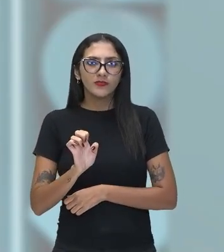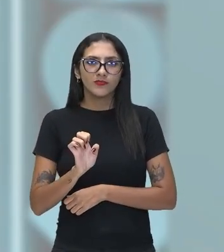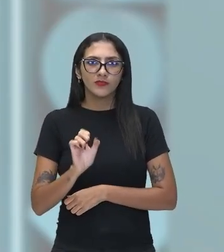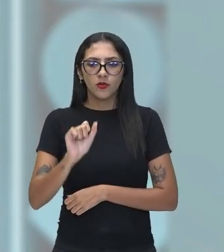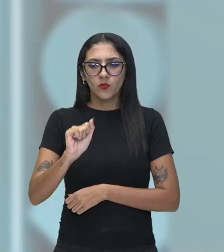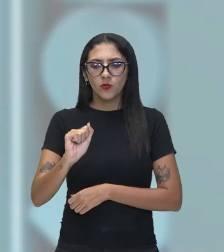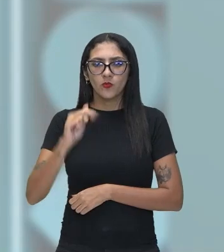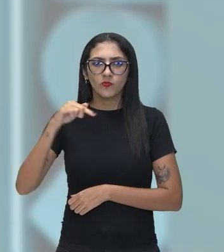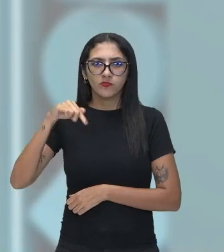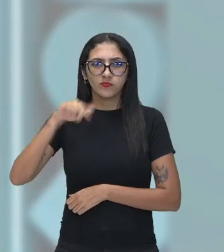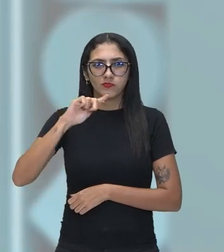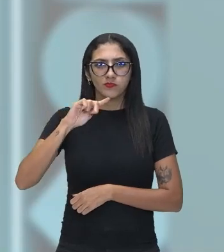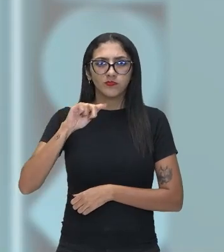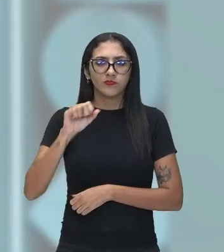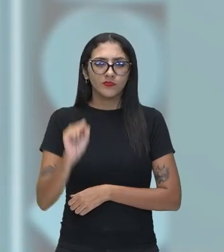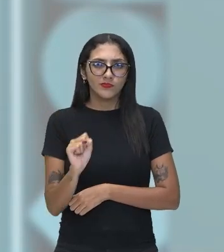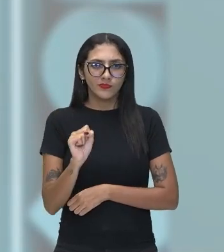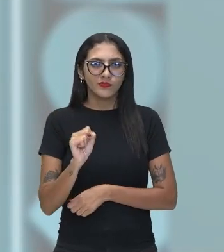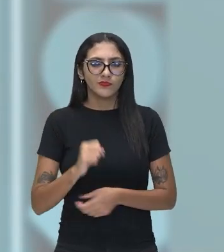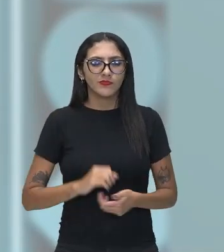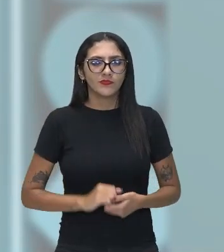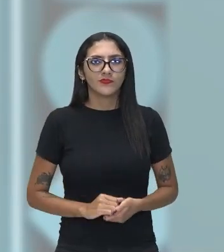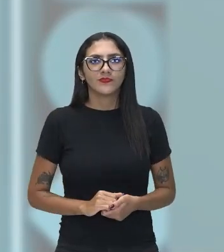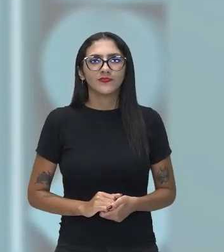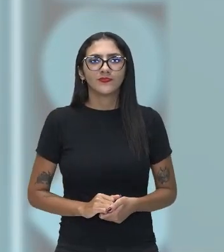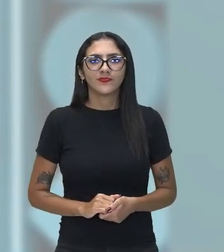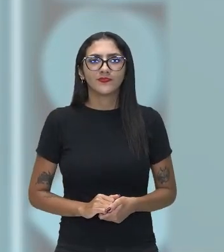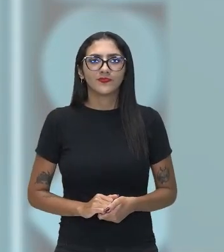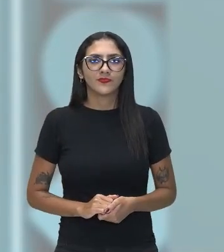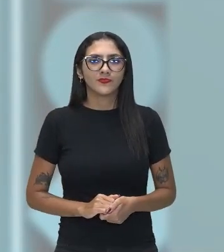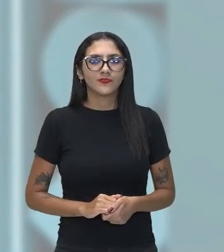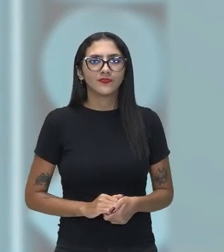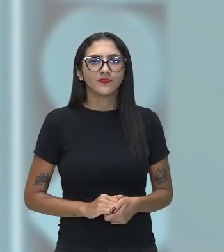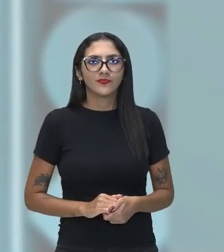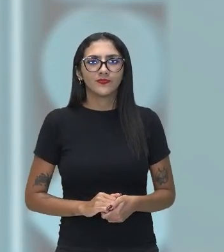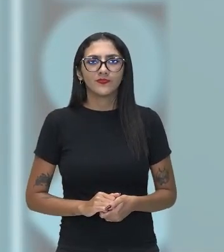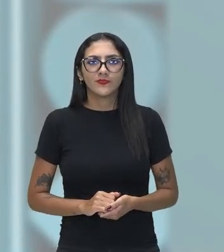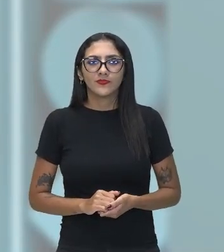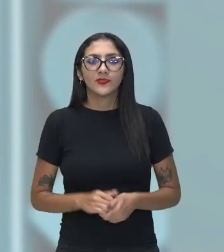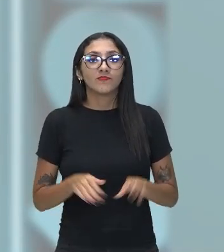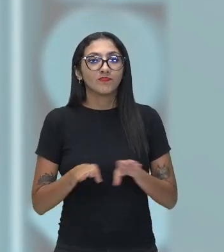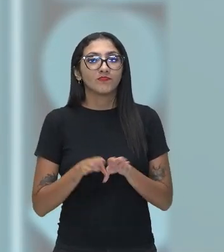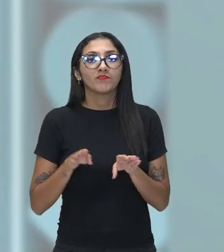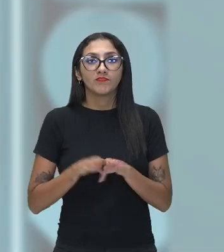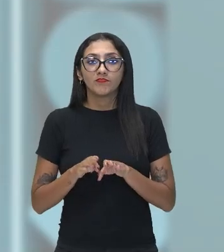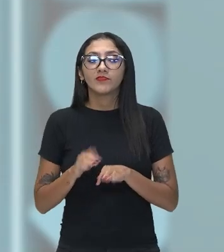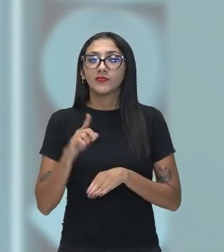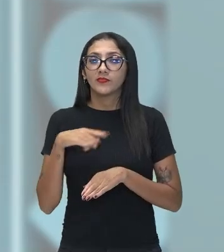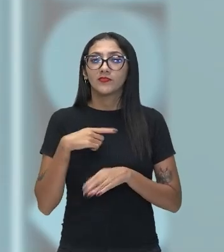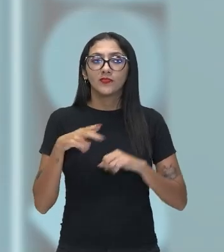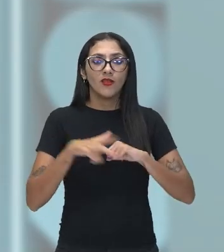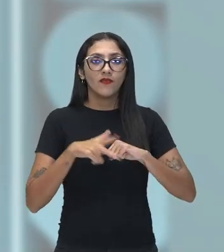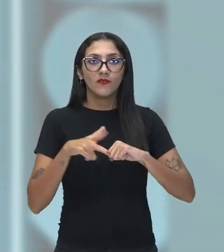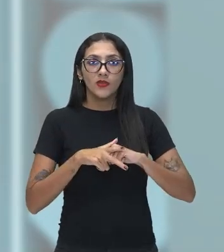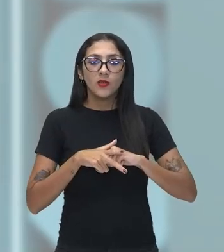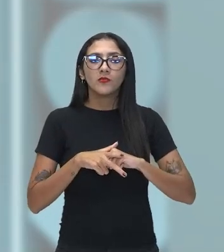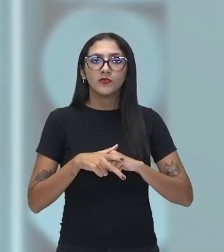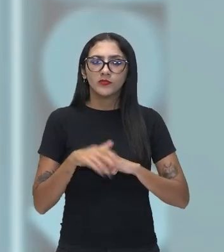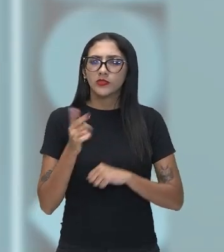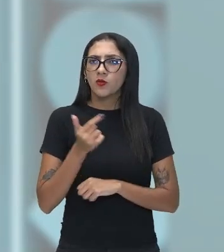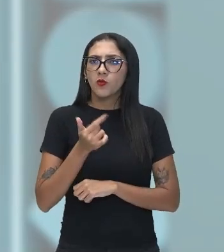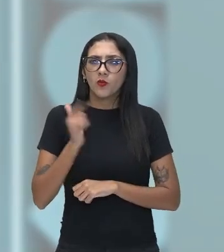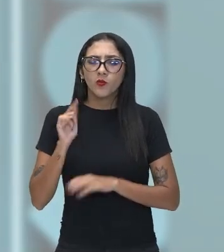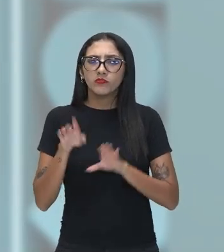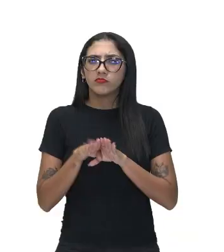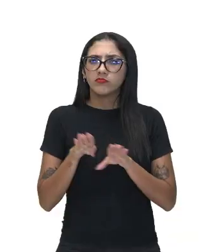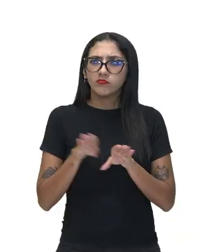esse acento agudo ao contrário, ok? Ainda com relação ao verbo atender, nós temos outra situação que é importante